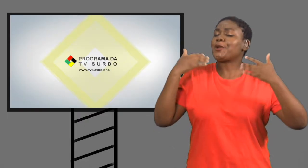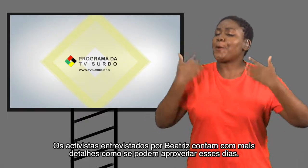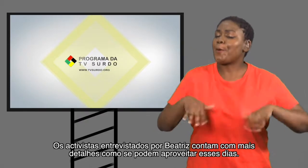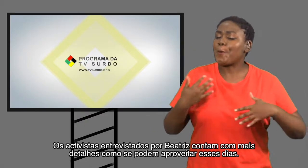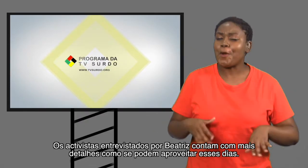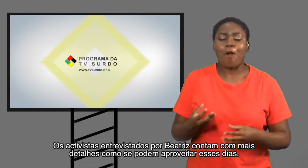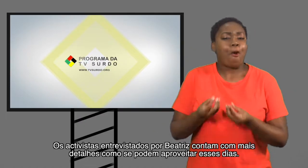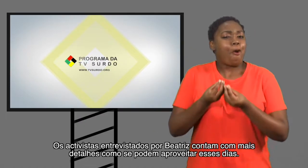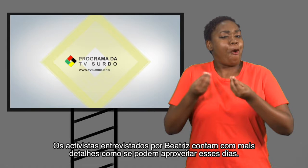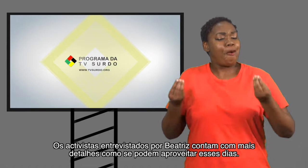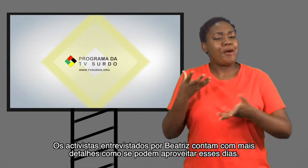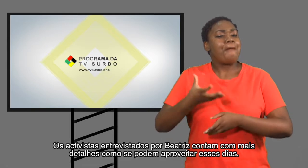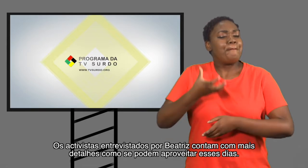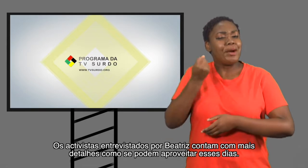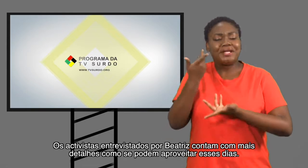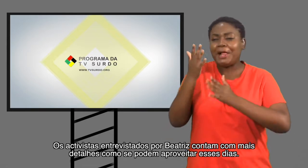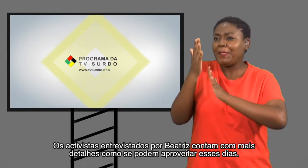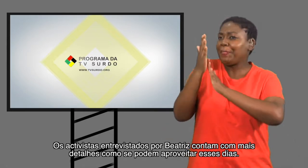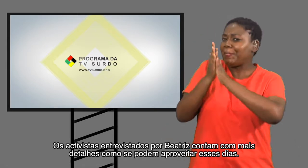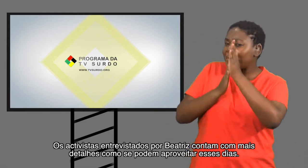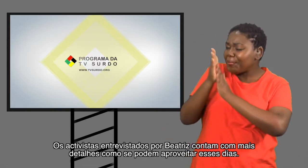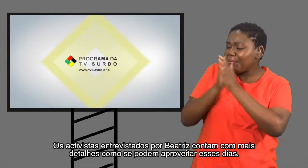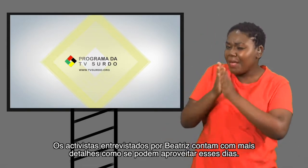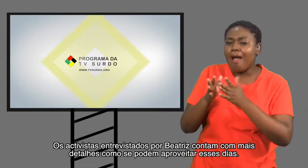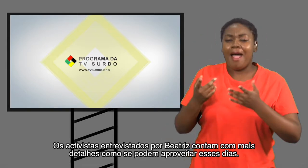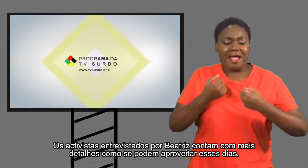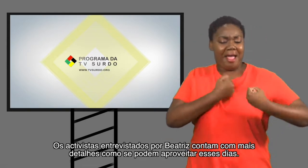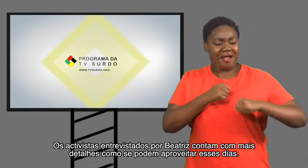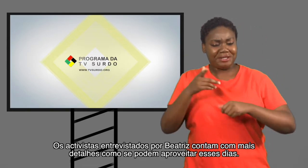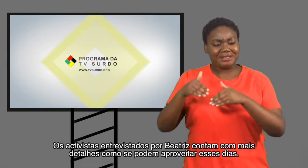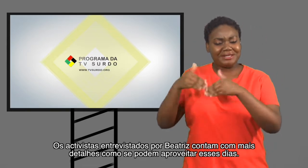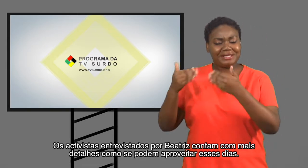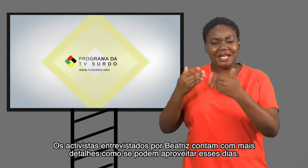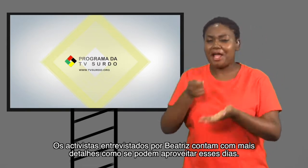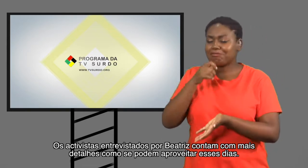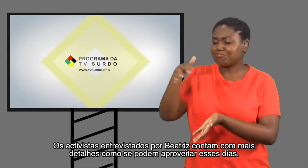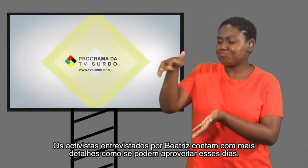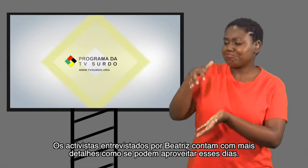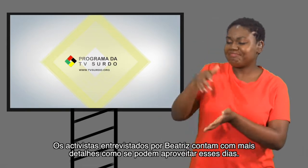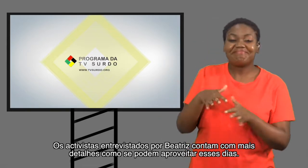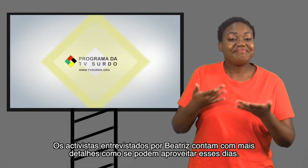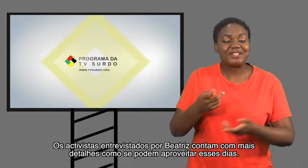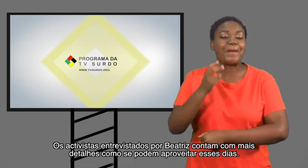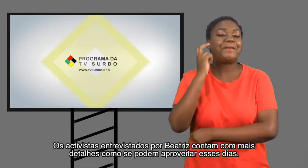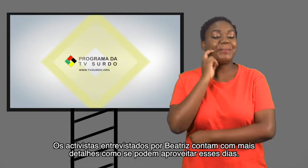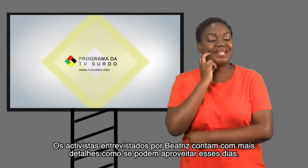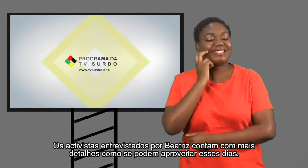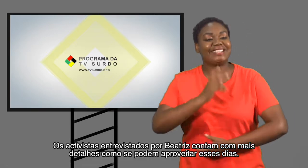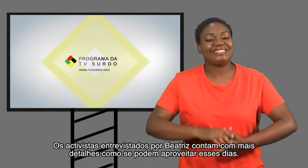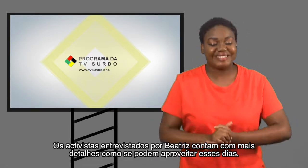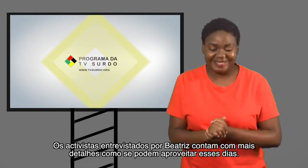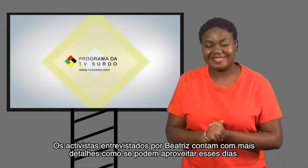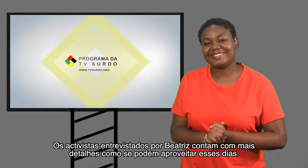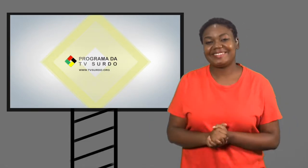Os ativistas entrevistados por Beatriz contam com mais detalhes como se podem aproveitar